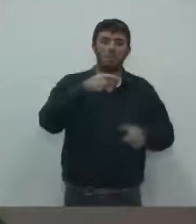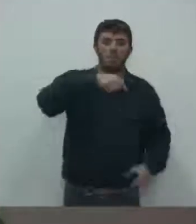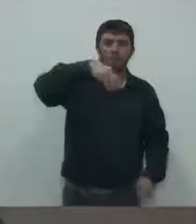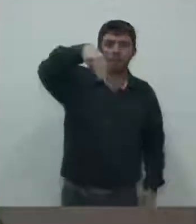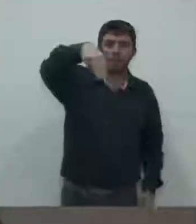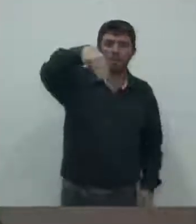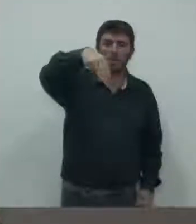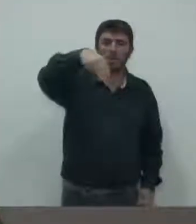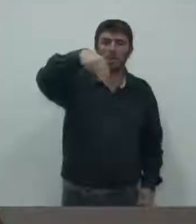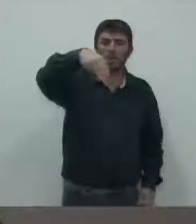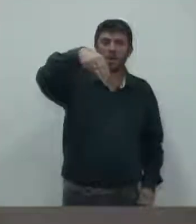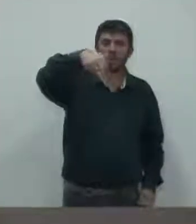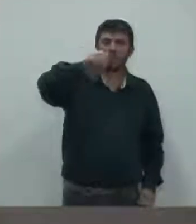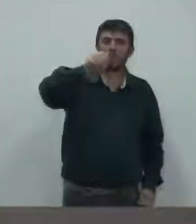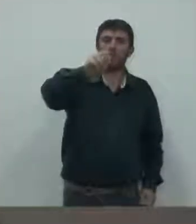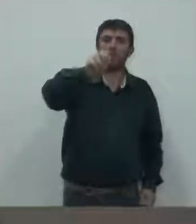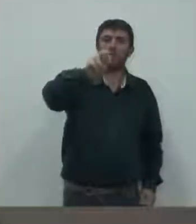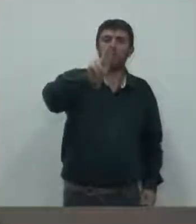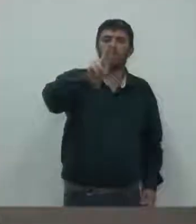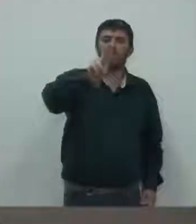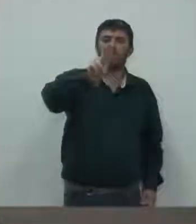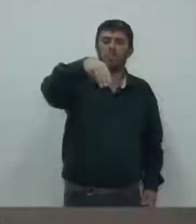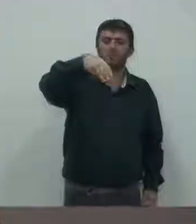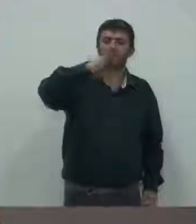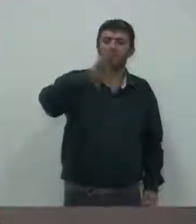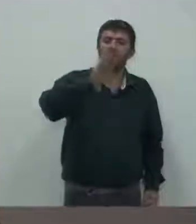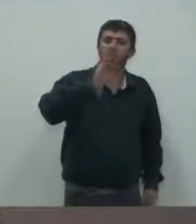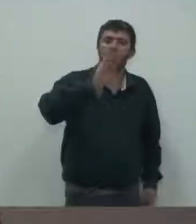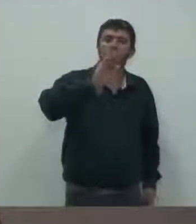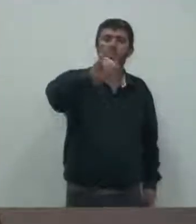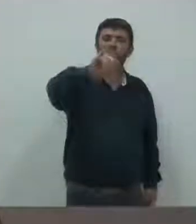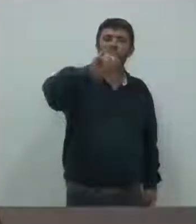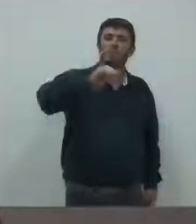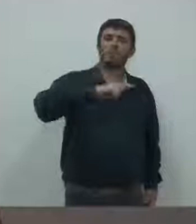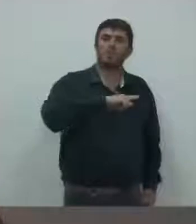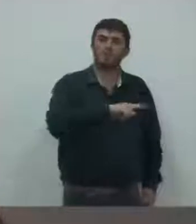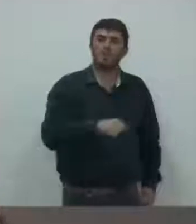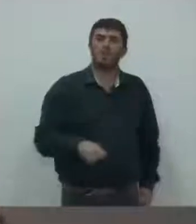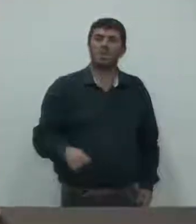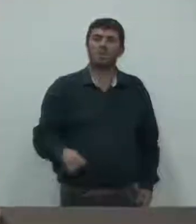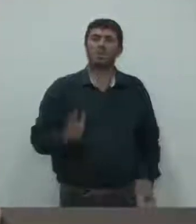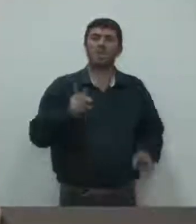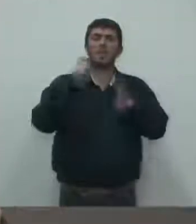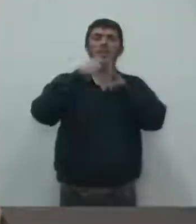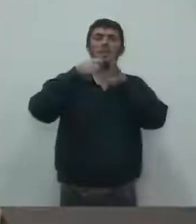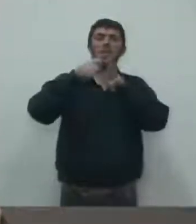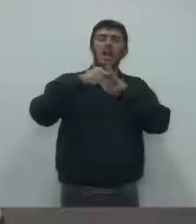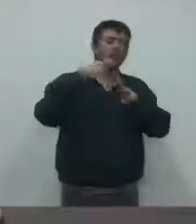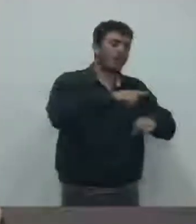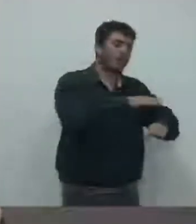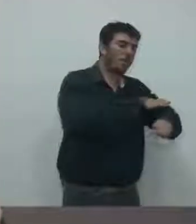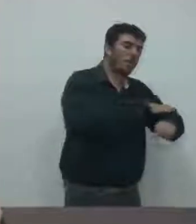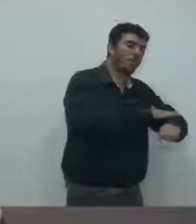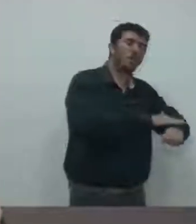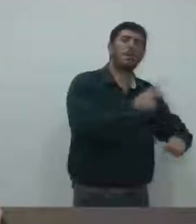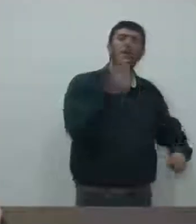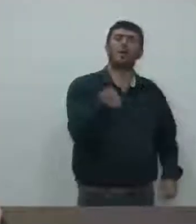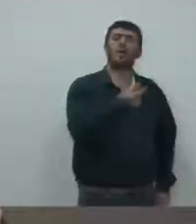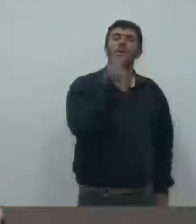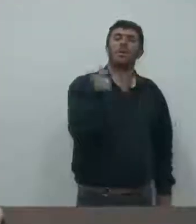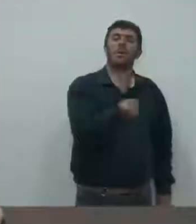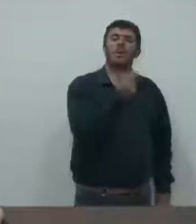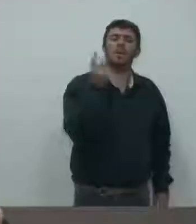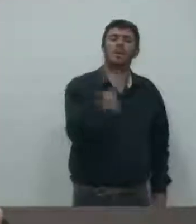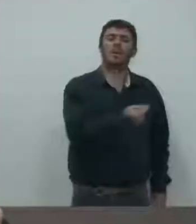já faz 3 meses que está lá. E tem um cavalete, que bom que tem um cavalete para prevenir o acidente. Mas não me